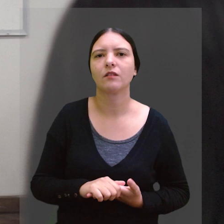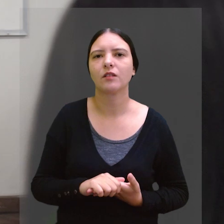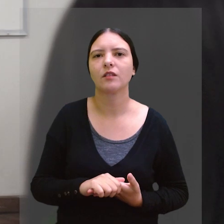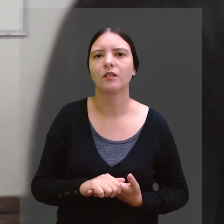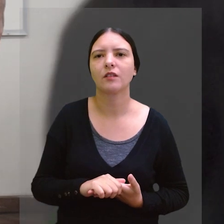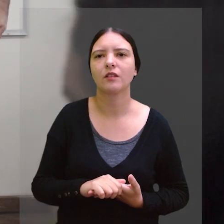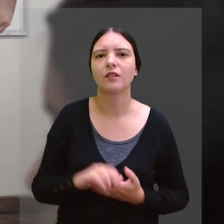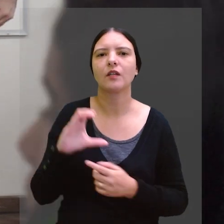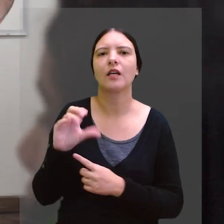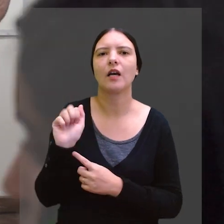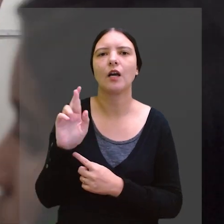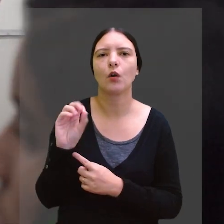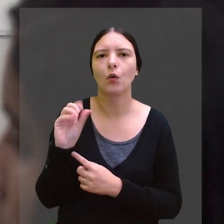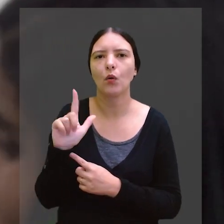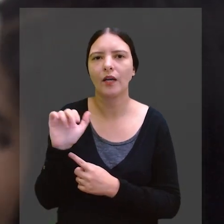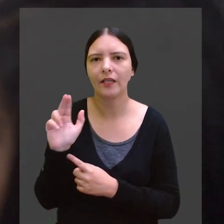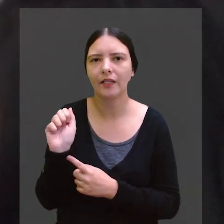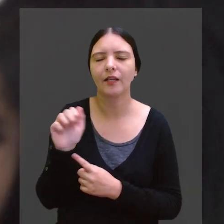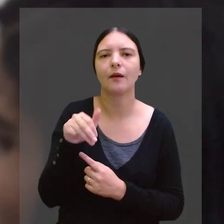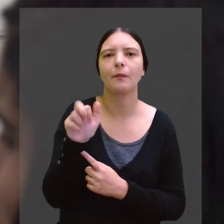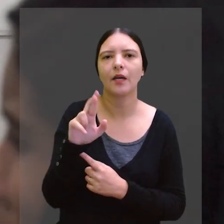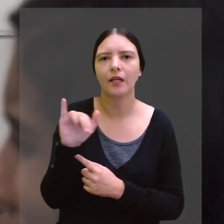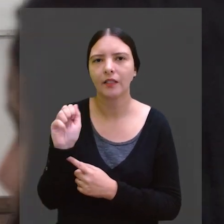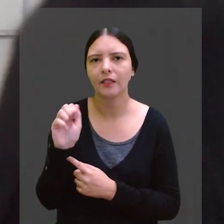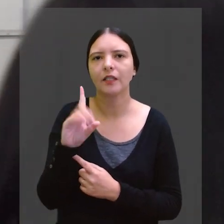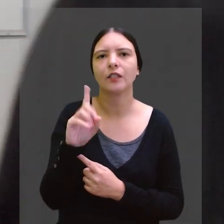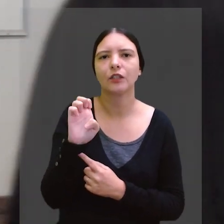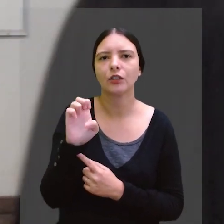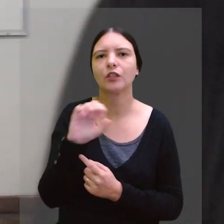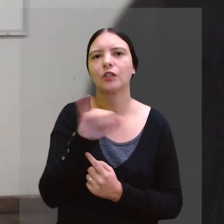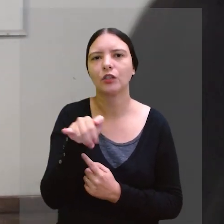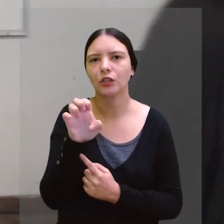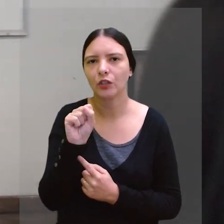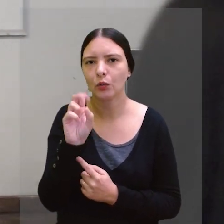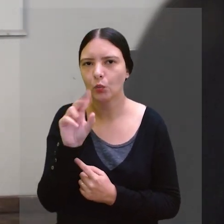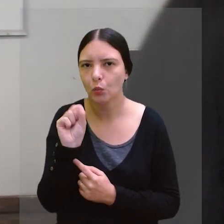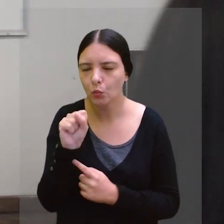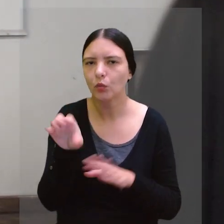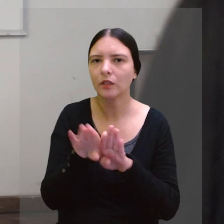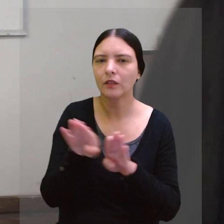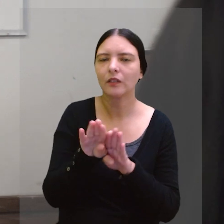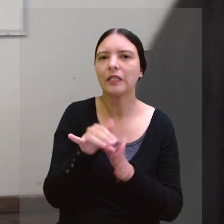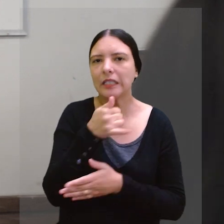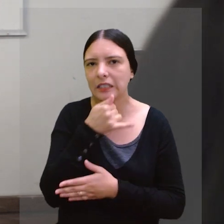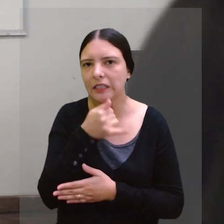de Carolina Maria de Jesus, como exemplo justamente do repertório argumentativo